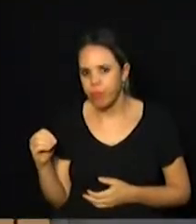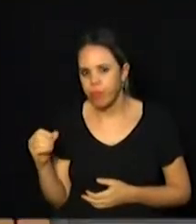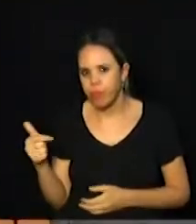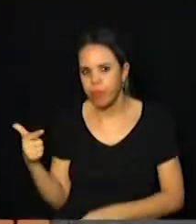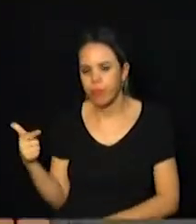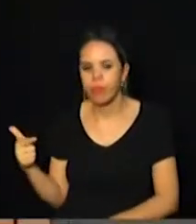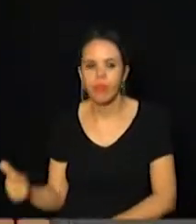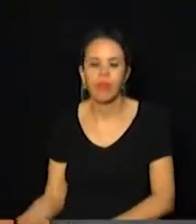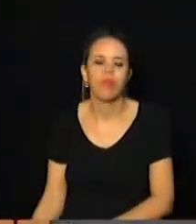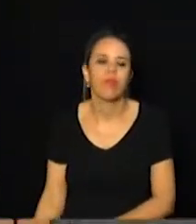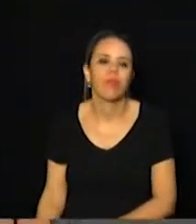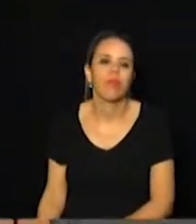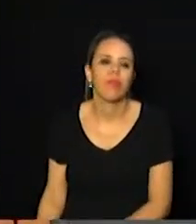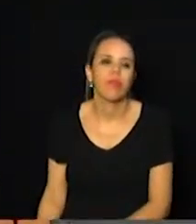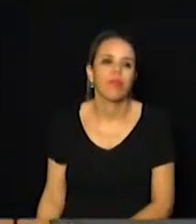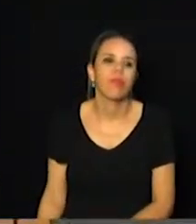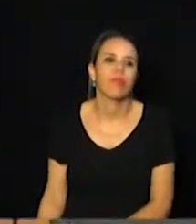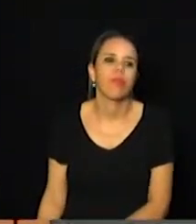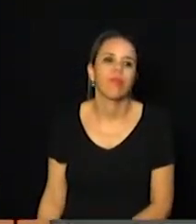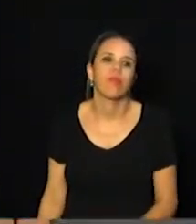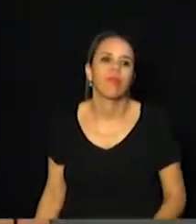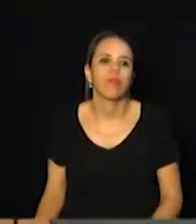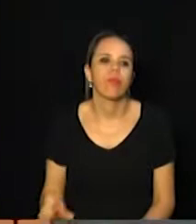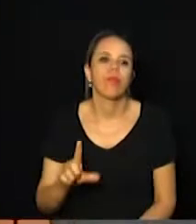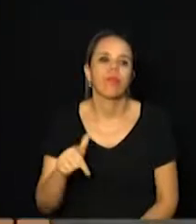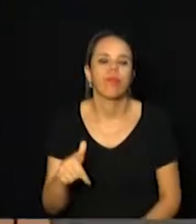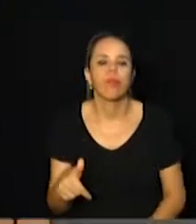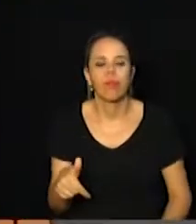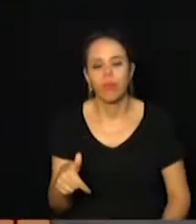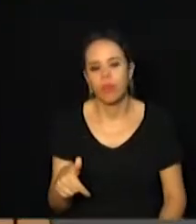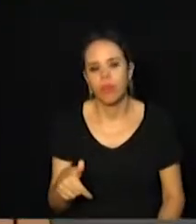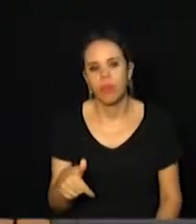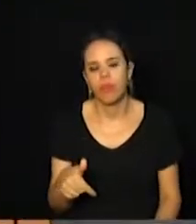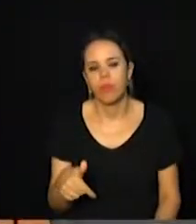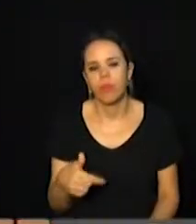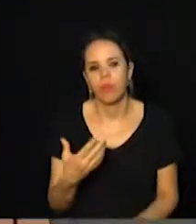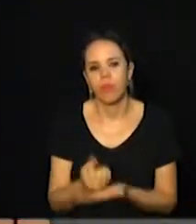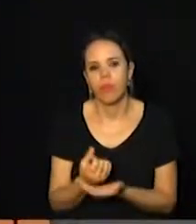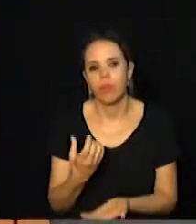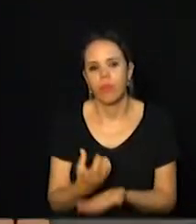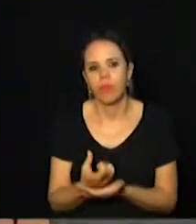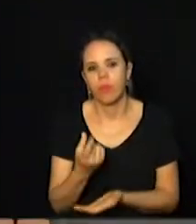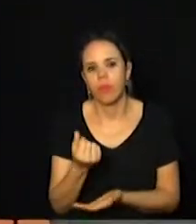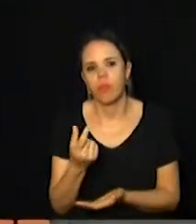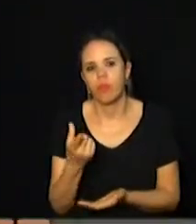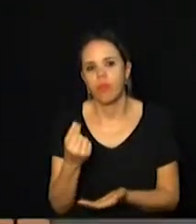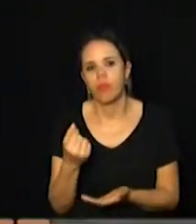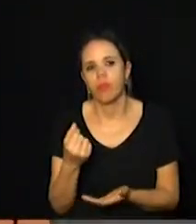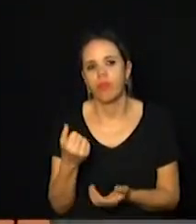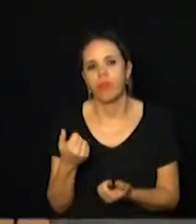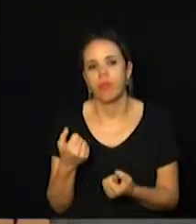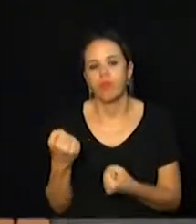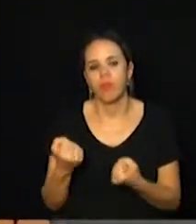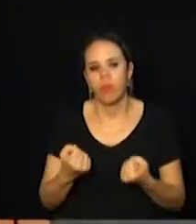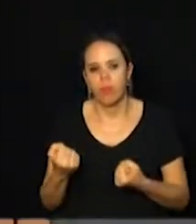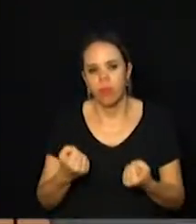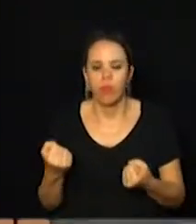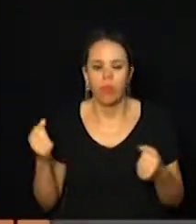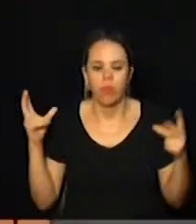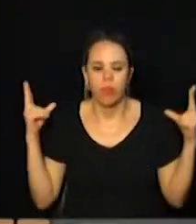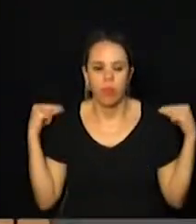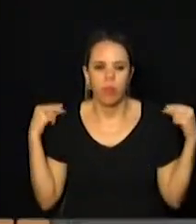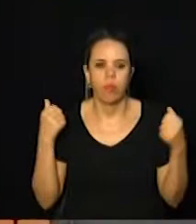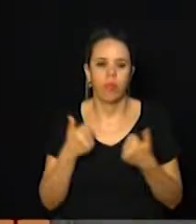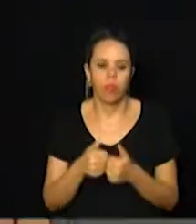2012/2013 logo depois disso os cobradores foram extintos aqui na cidade bom